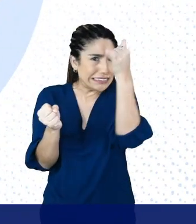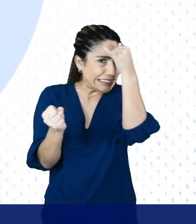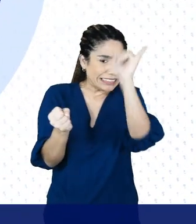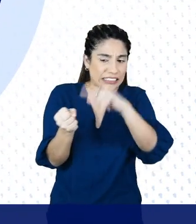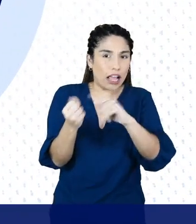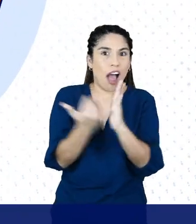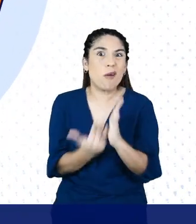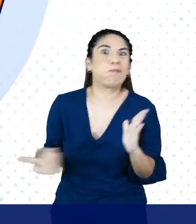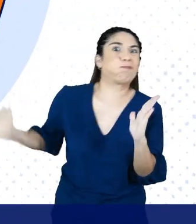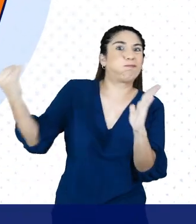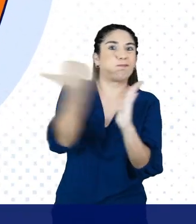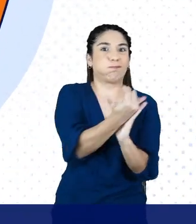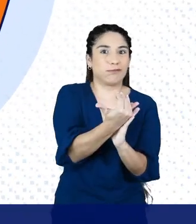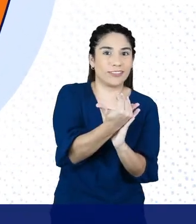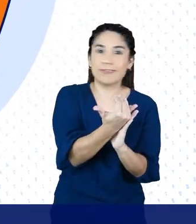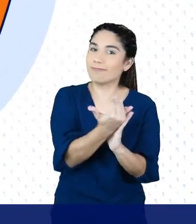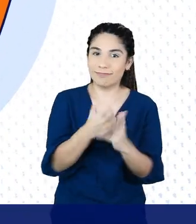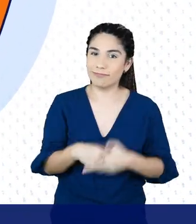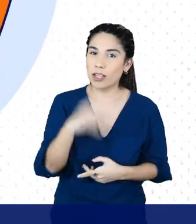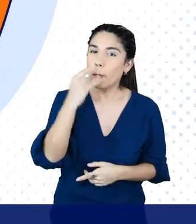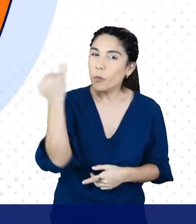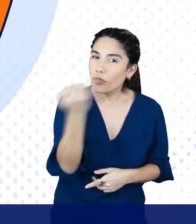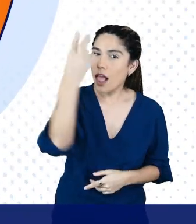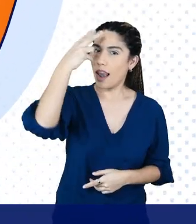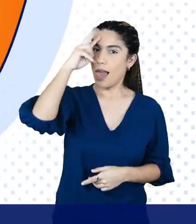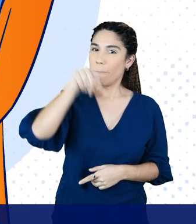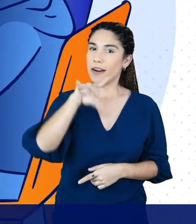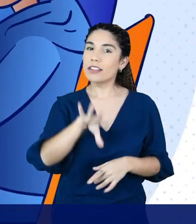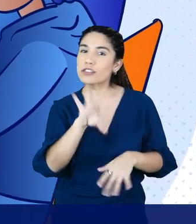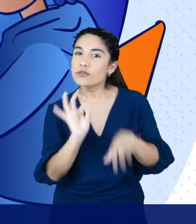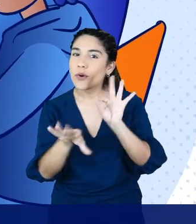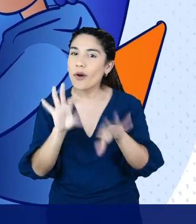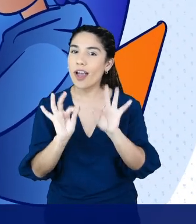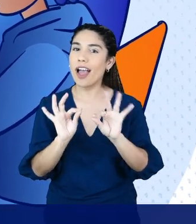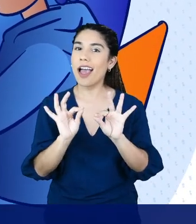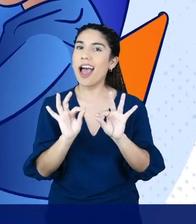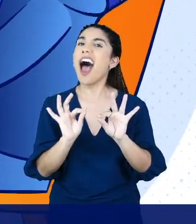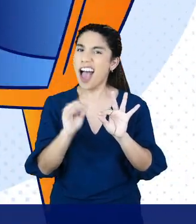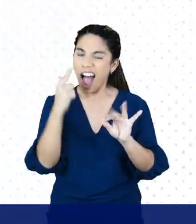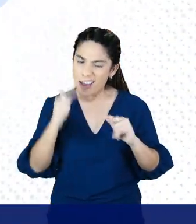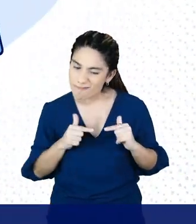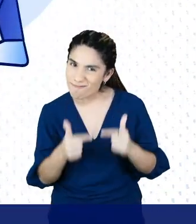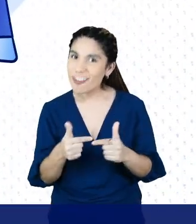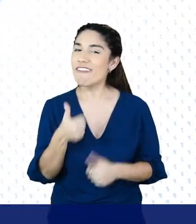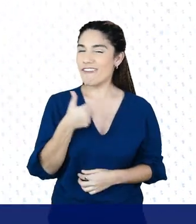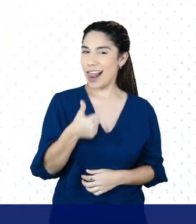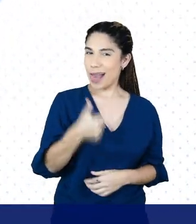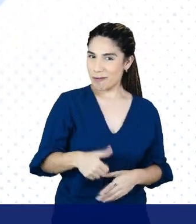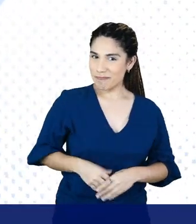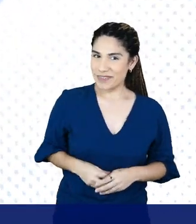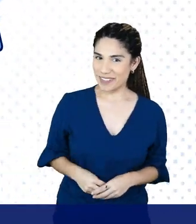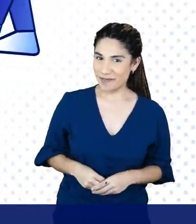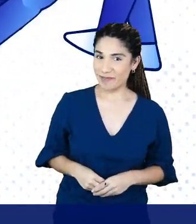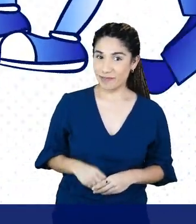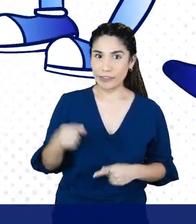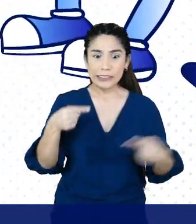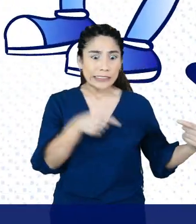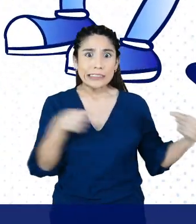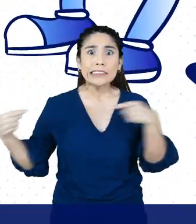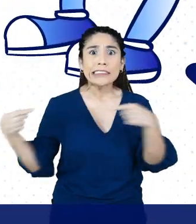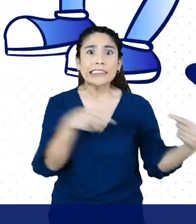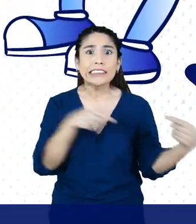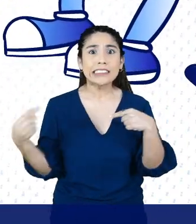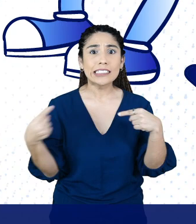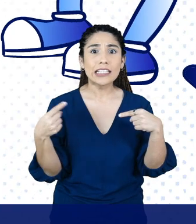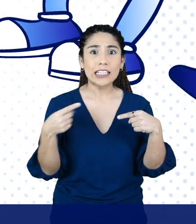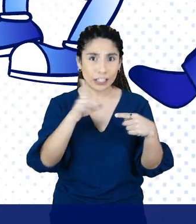importante escolher bem os temas pelos quais você acha que vale a pena brigar. Quer ver um exemplo? Já perguntou no grupo da